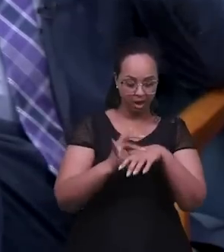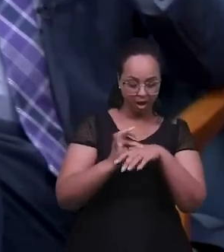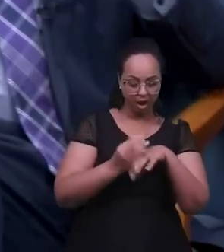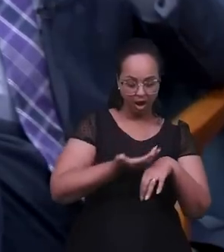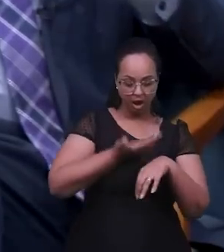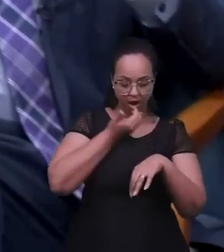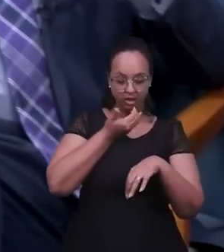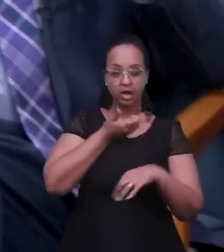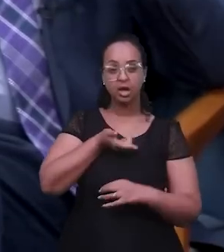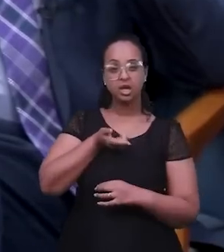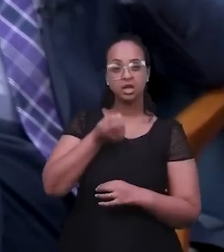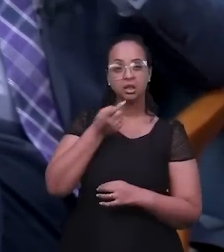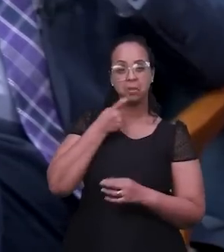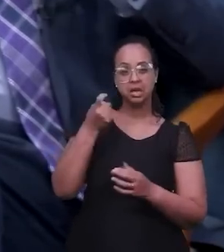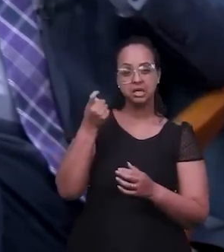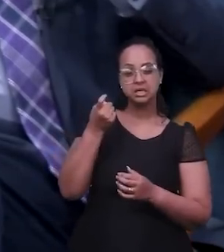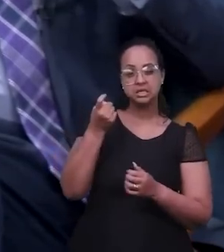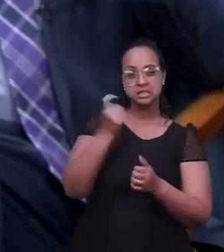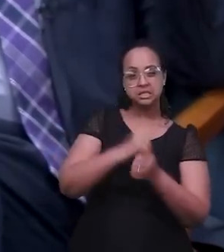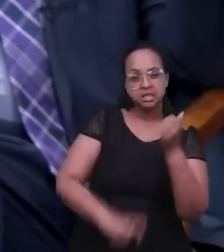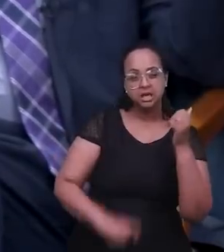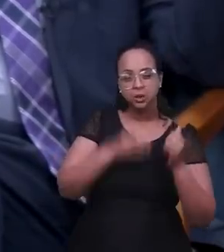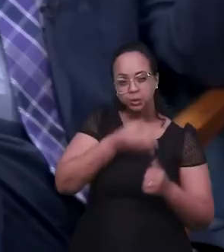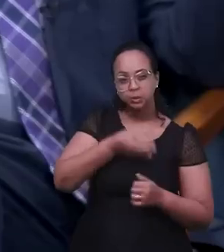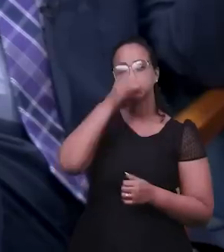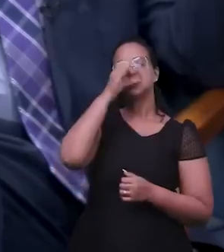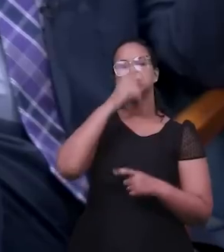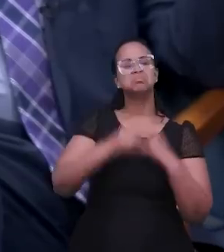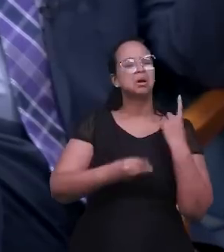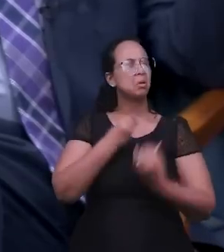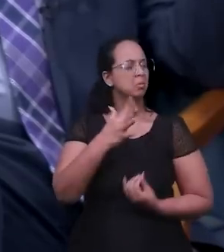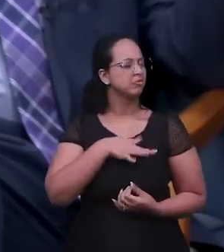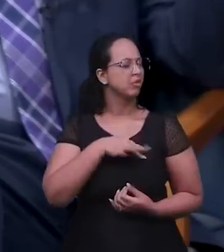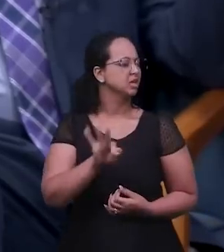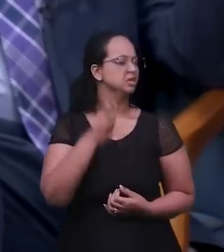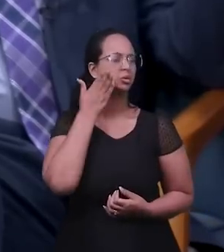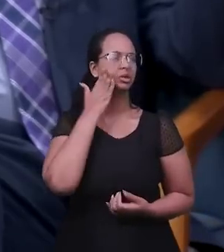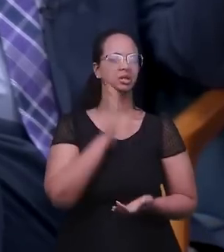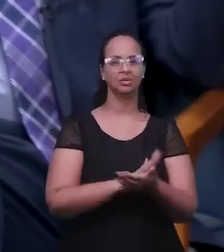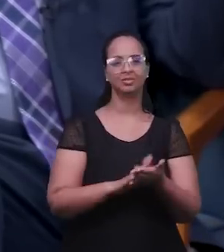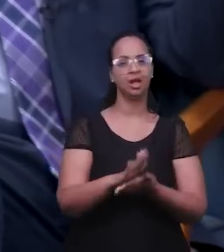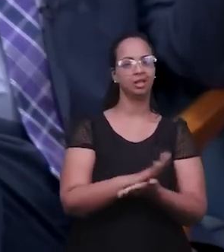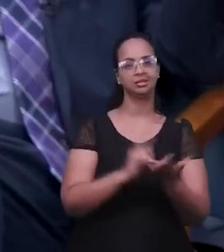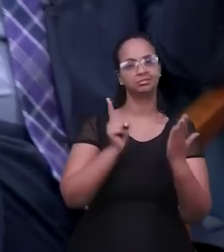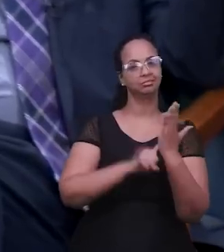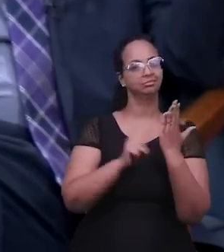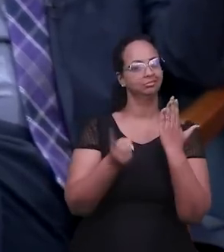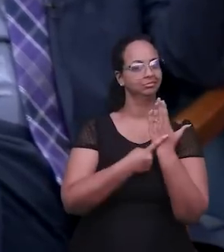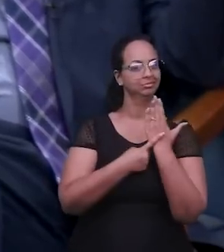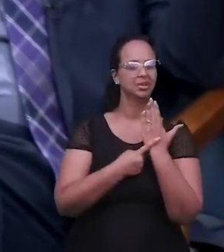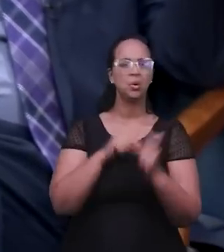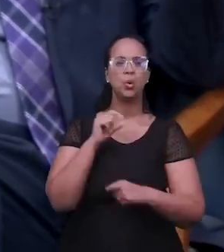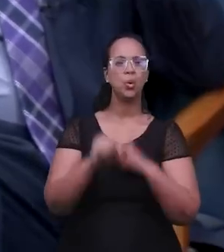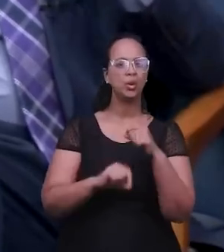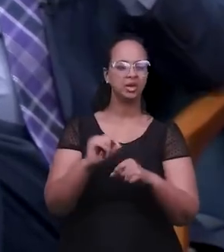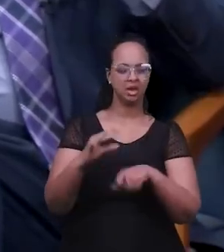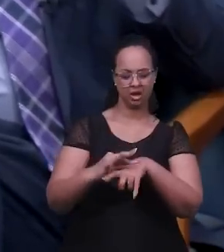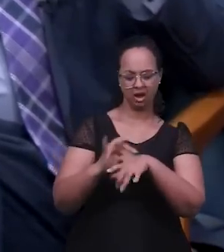da minha carne e não beber do meu sangue. Os fariseus se escandalizaram, mas eles não entenderam